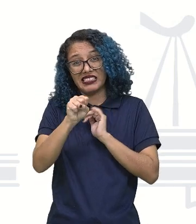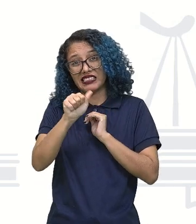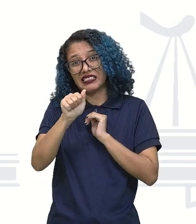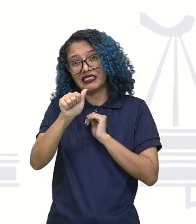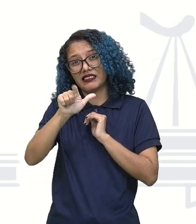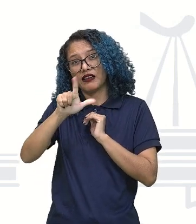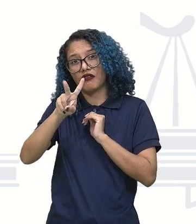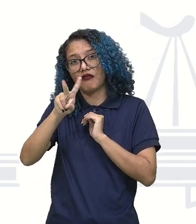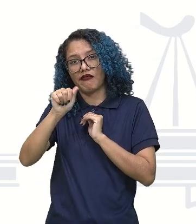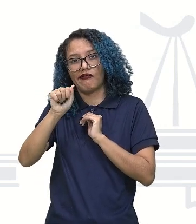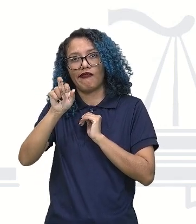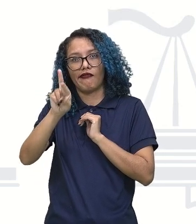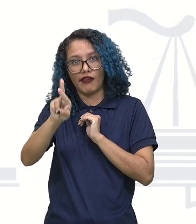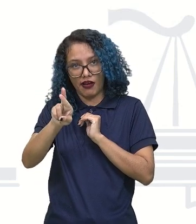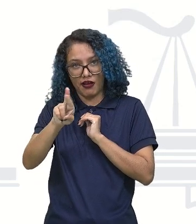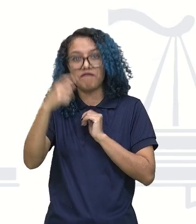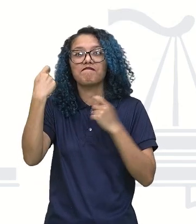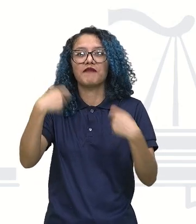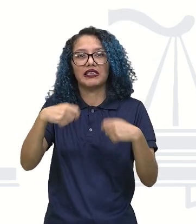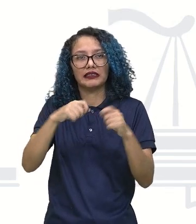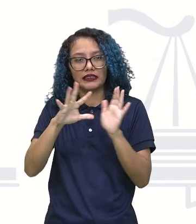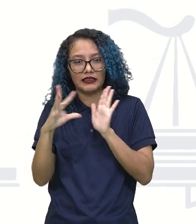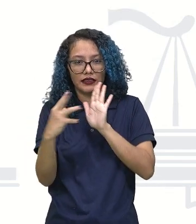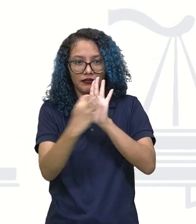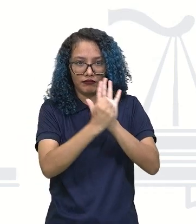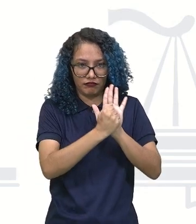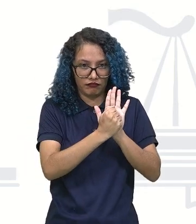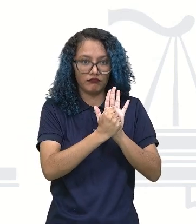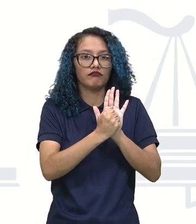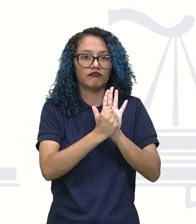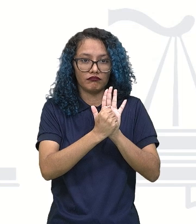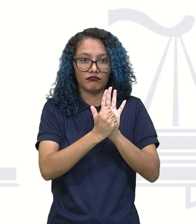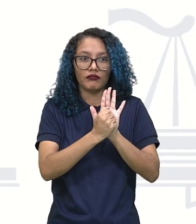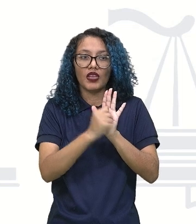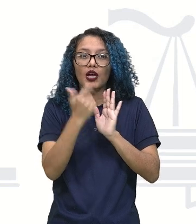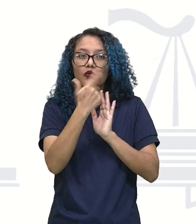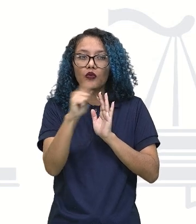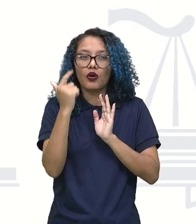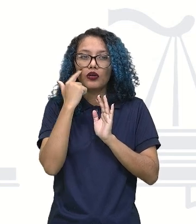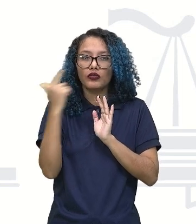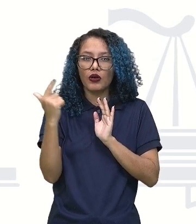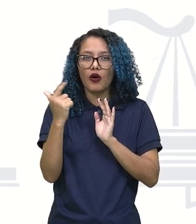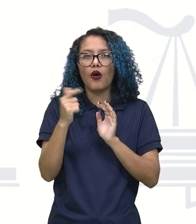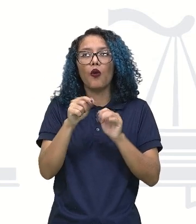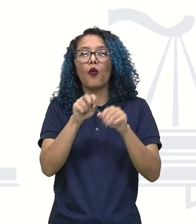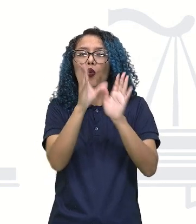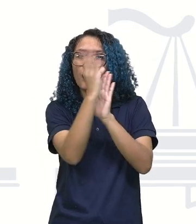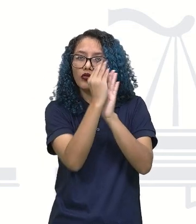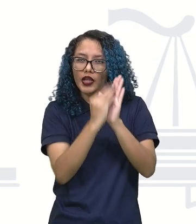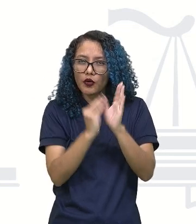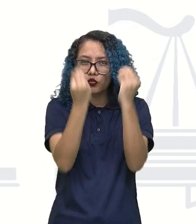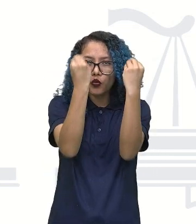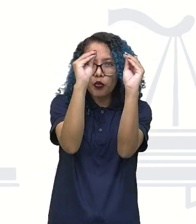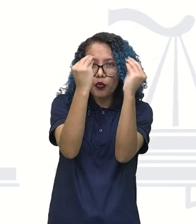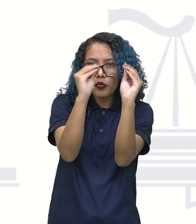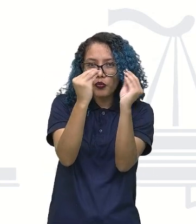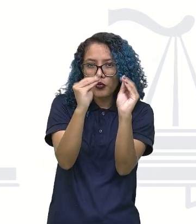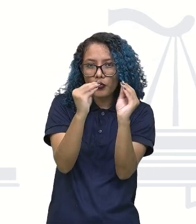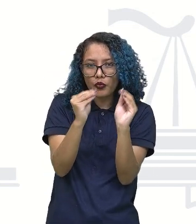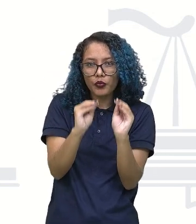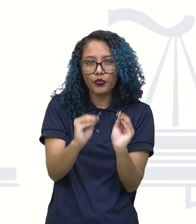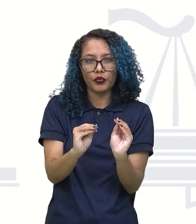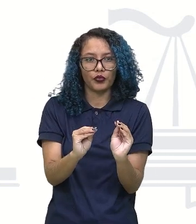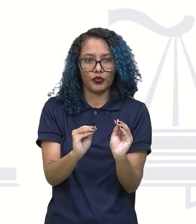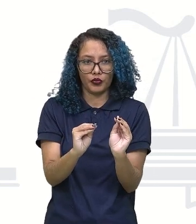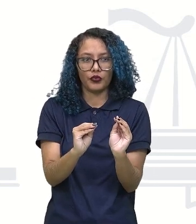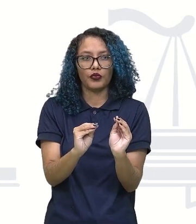que salvar. A gente vai ver aqui no próximo. Você adiciona o conteúdo, tá? Depois que você adicionou o conteúdo, aí